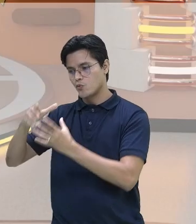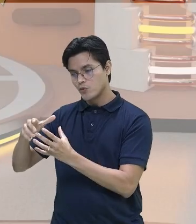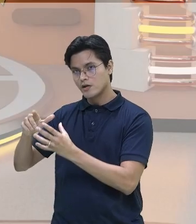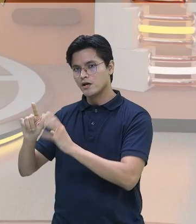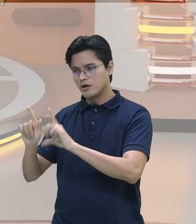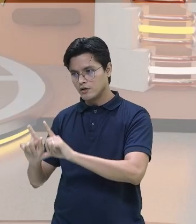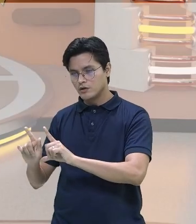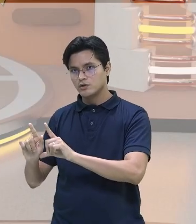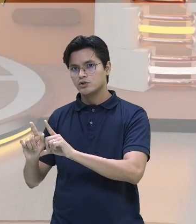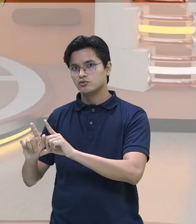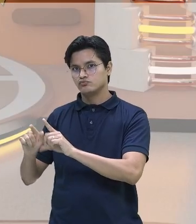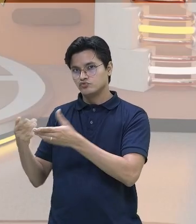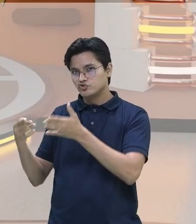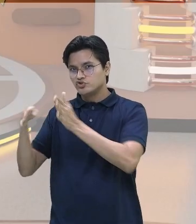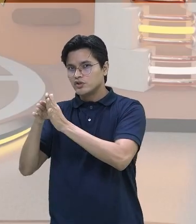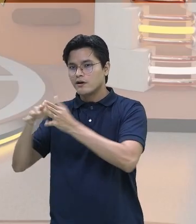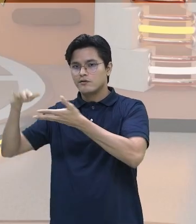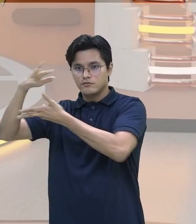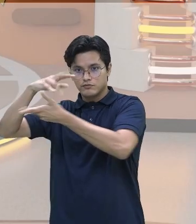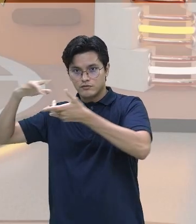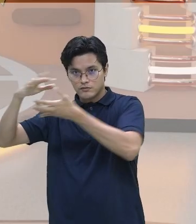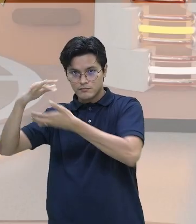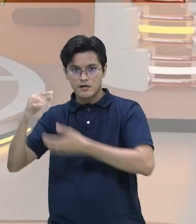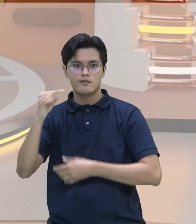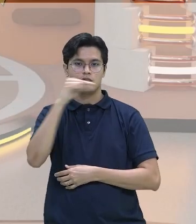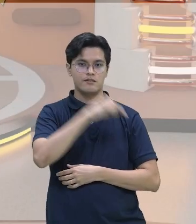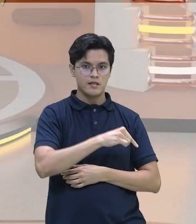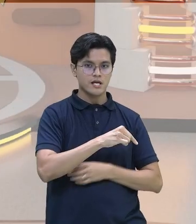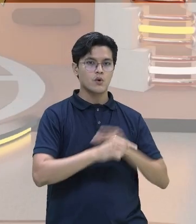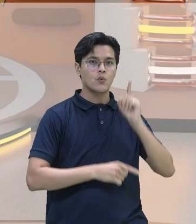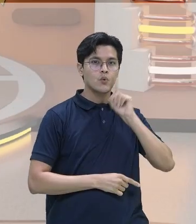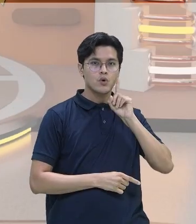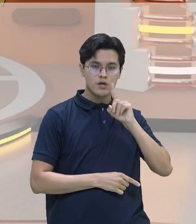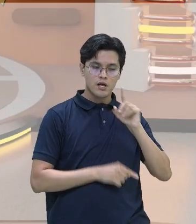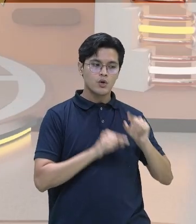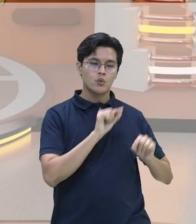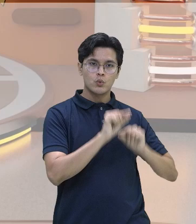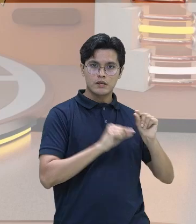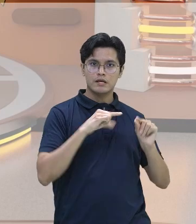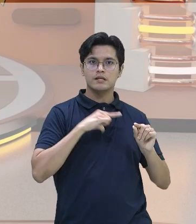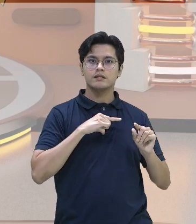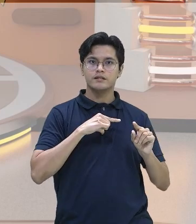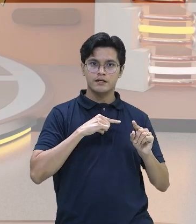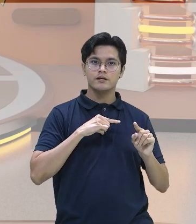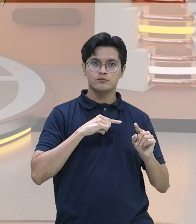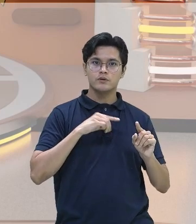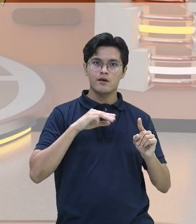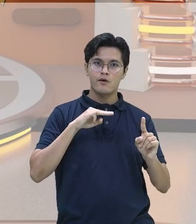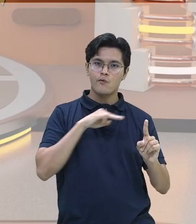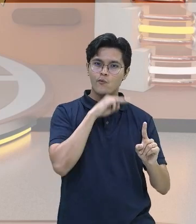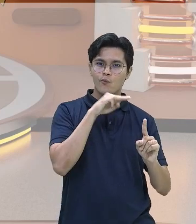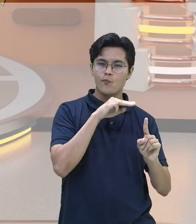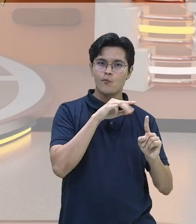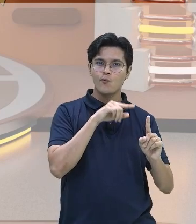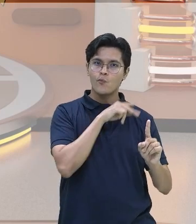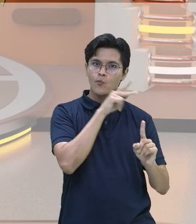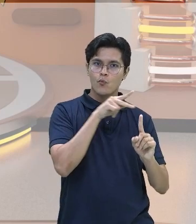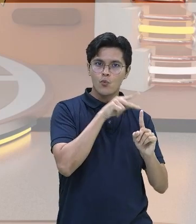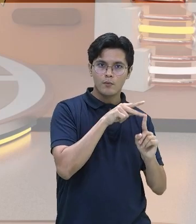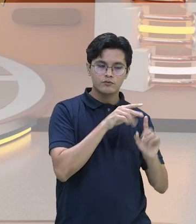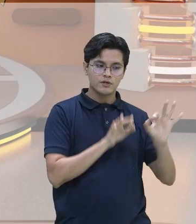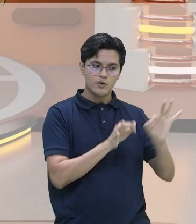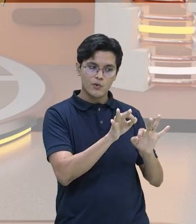a missão Gemini, que prepara ali os astronautas para futuras viagens à Lua, feita ali pelos Estados Unidos.